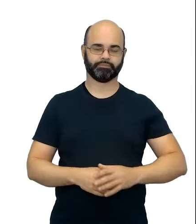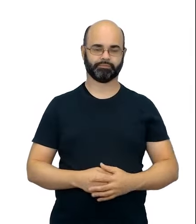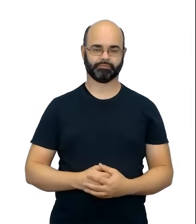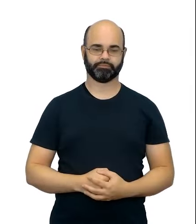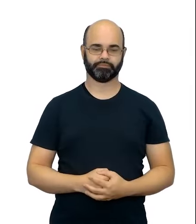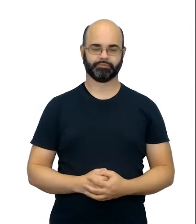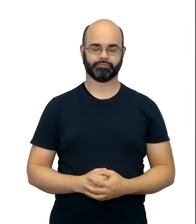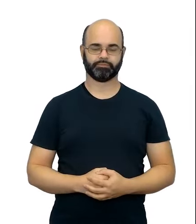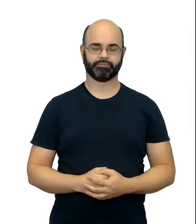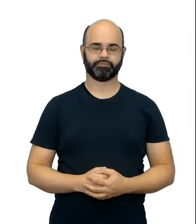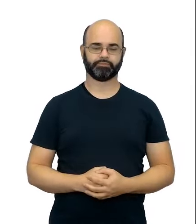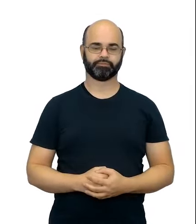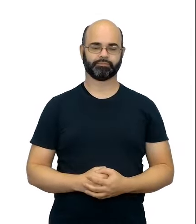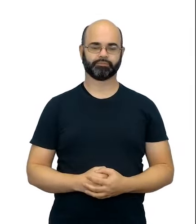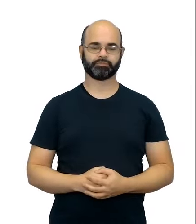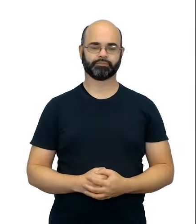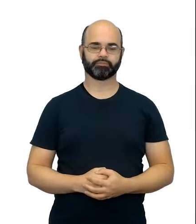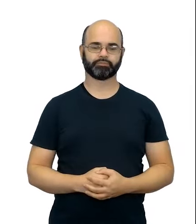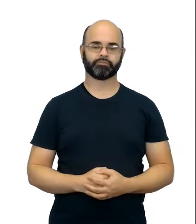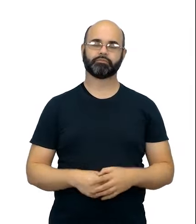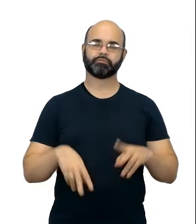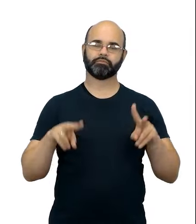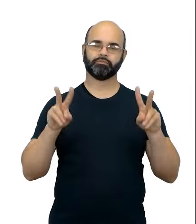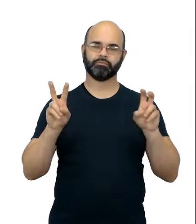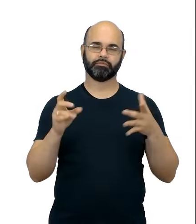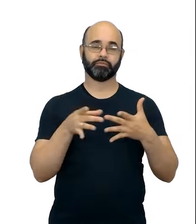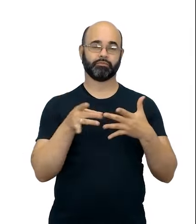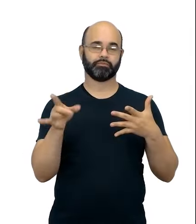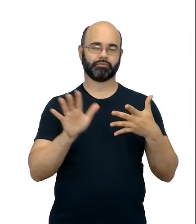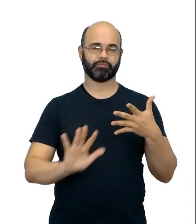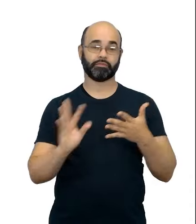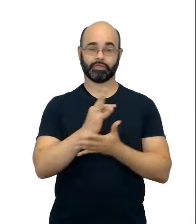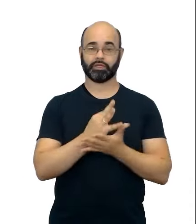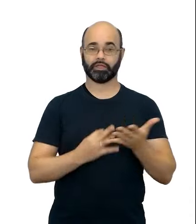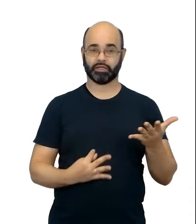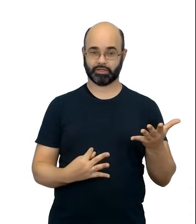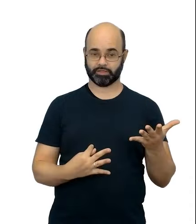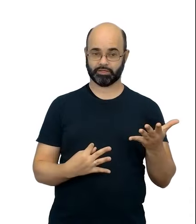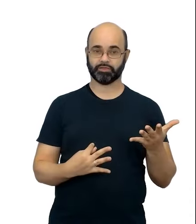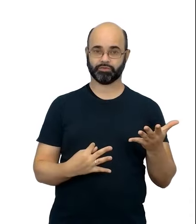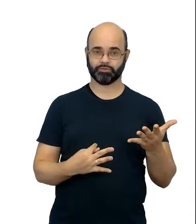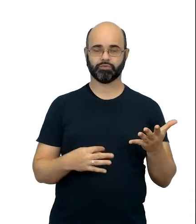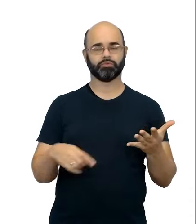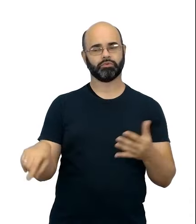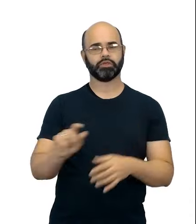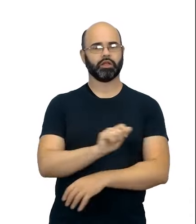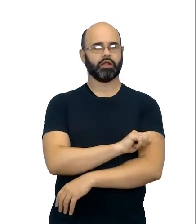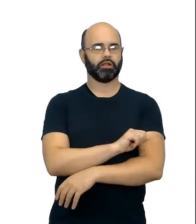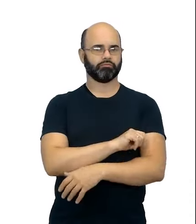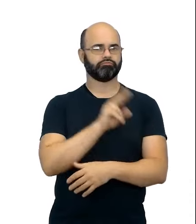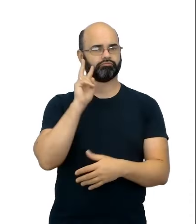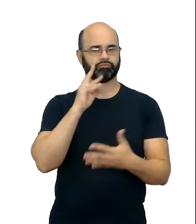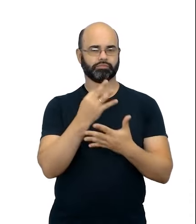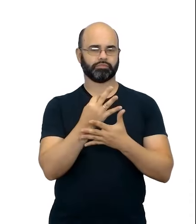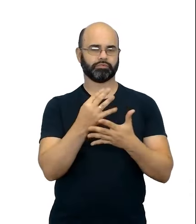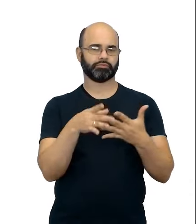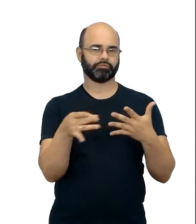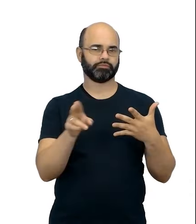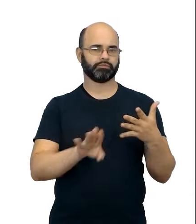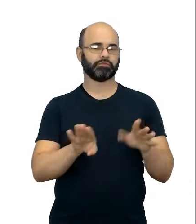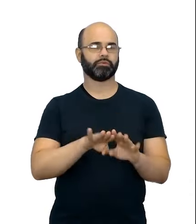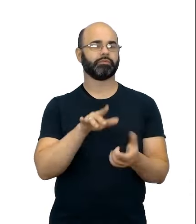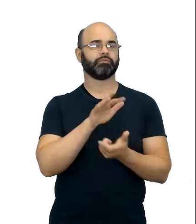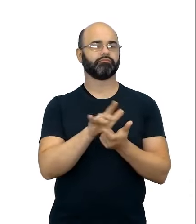textos multimodais e multissemióticos? Eles estão aí presentes na vida dos nossos alunos, também estão presentes na